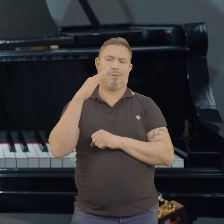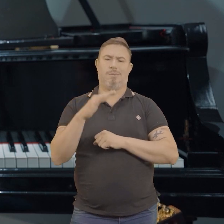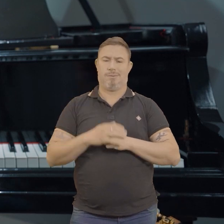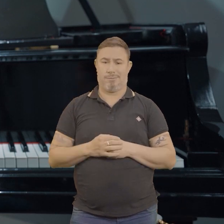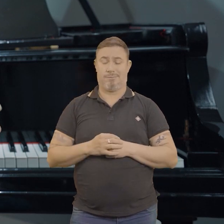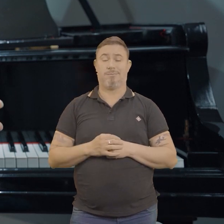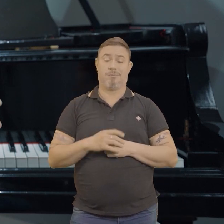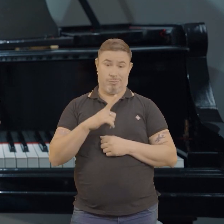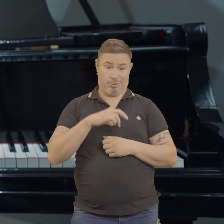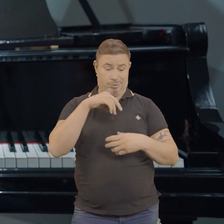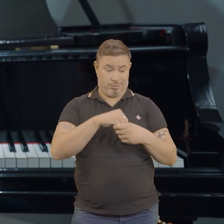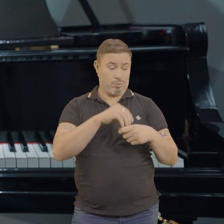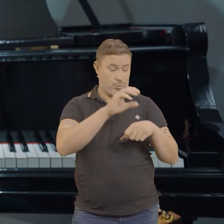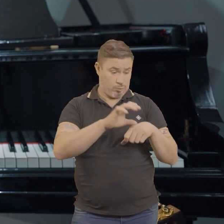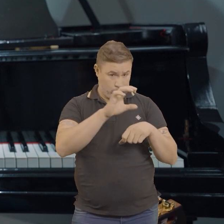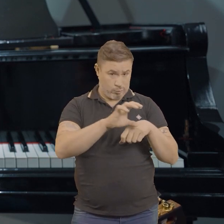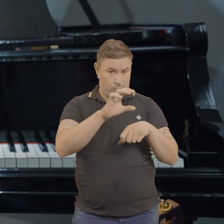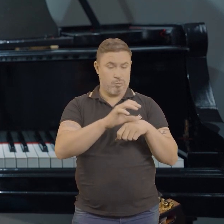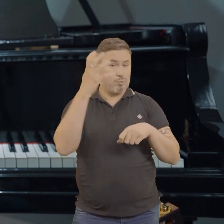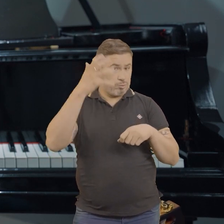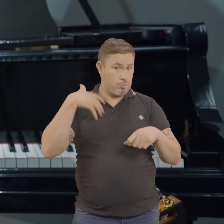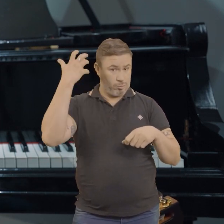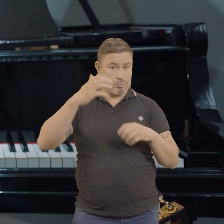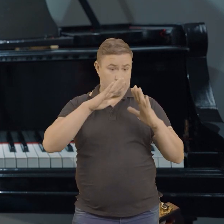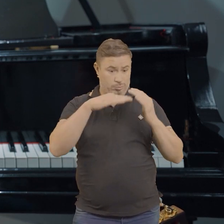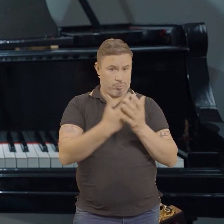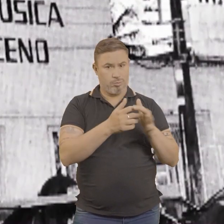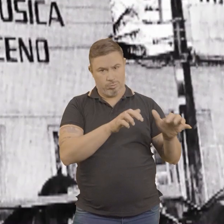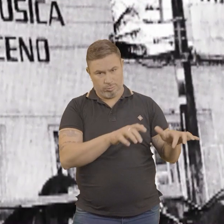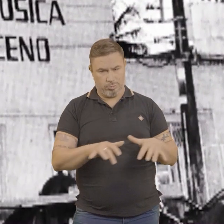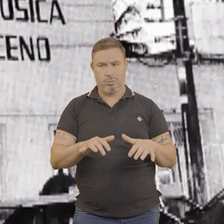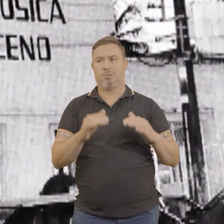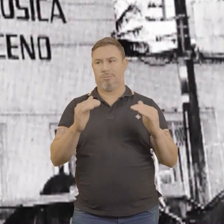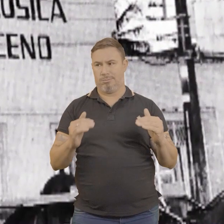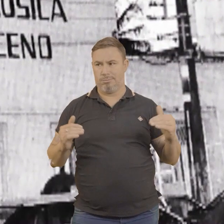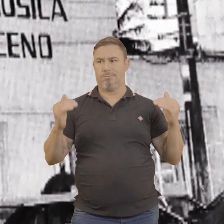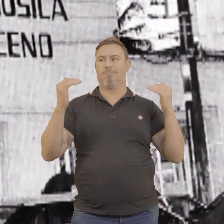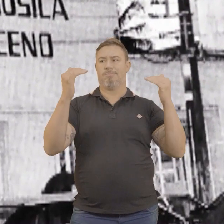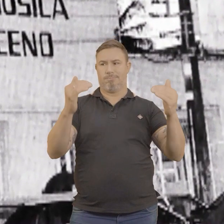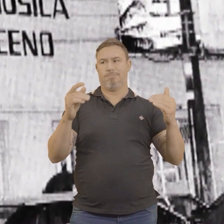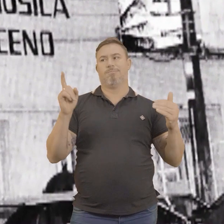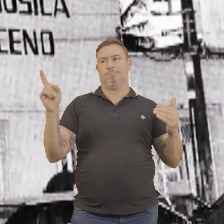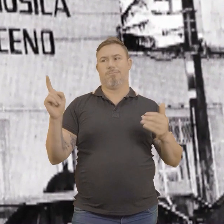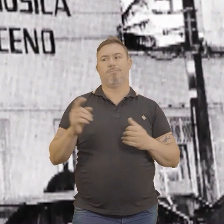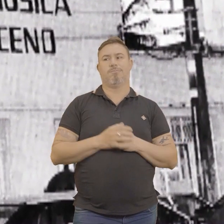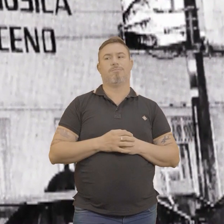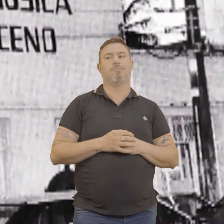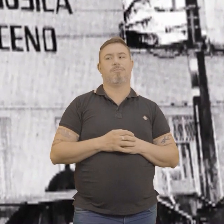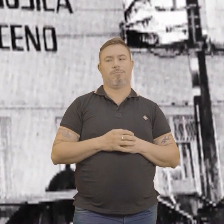o curso de música do conservatório, o curso superior de música da Universidade Estadual do Ceará, a